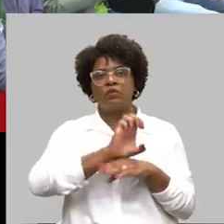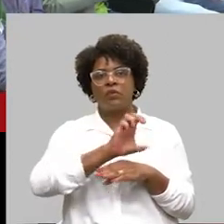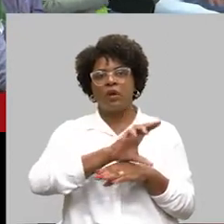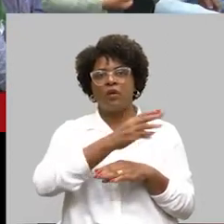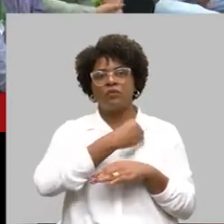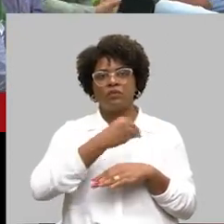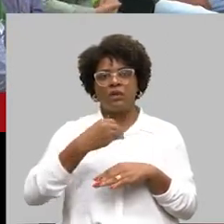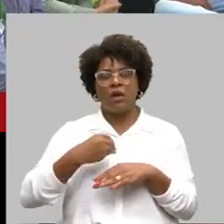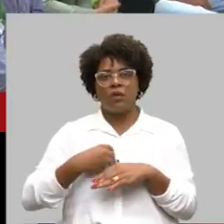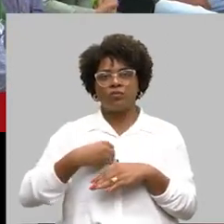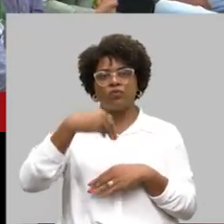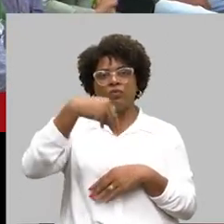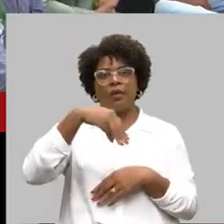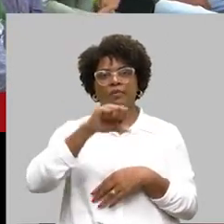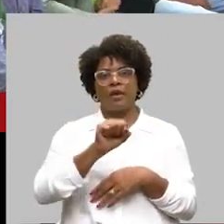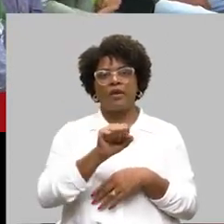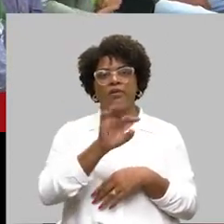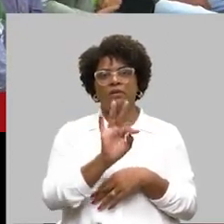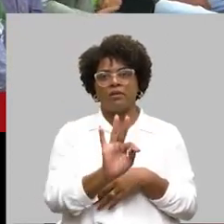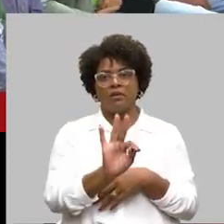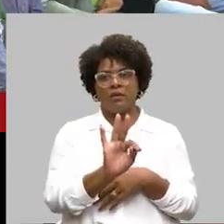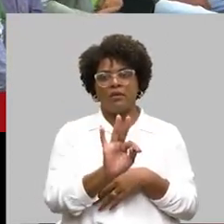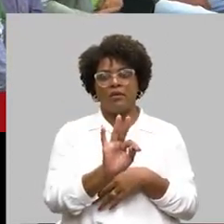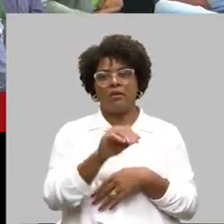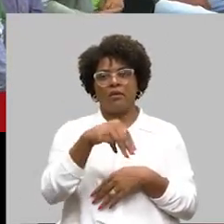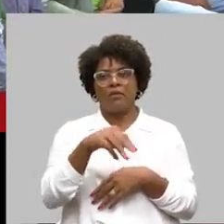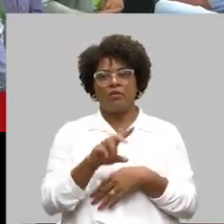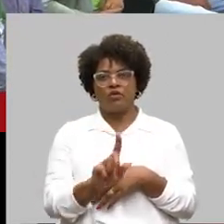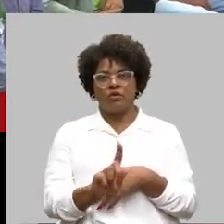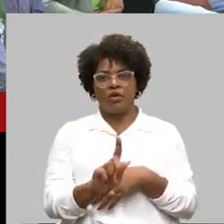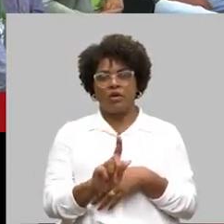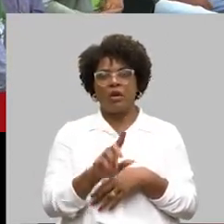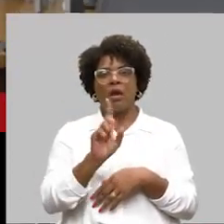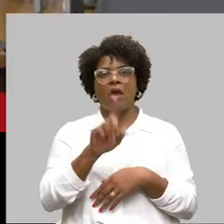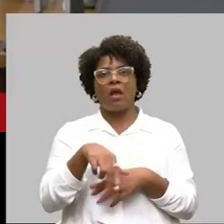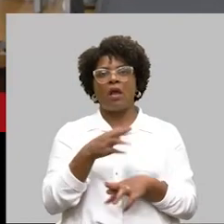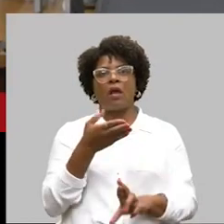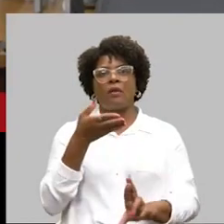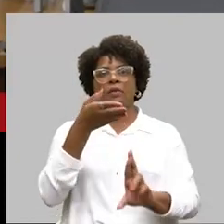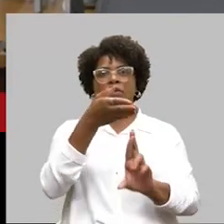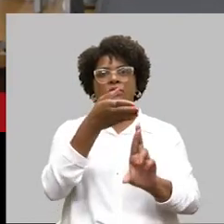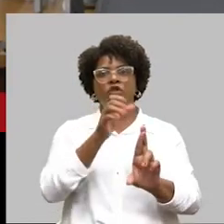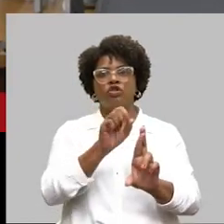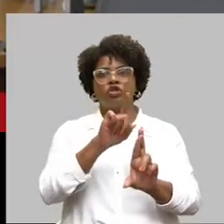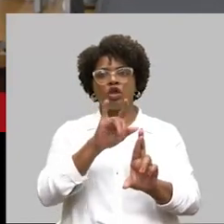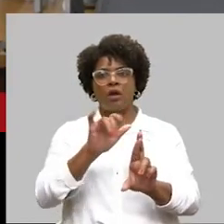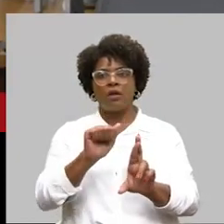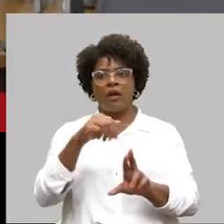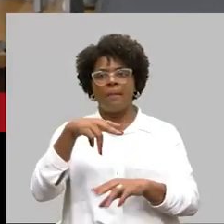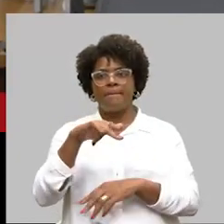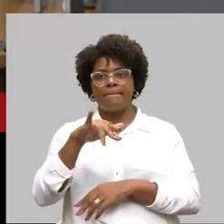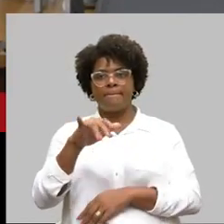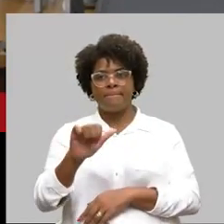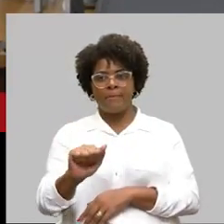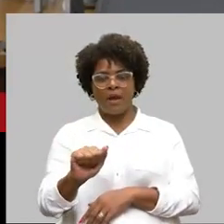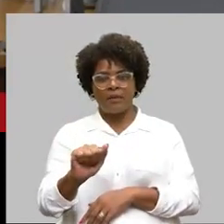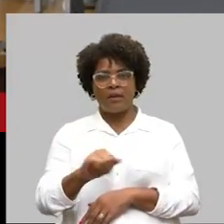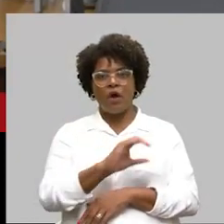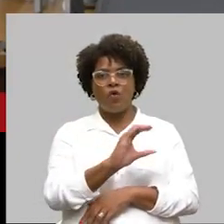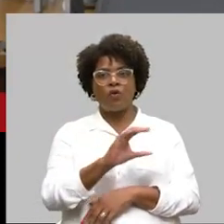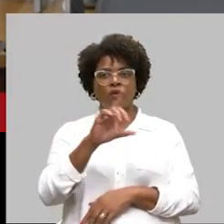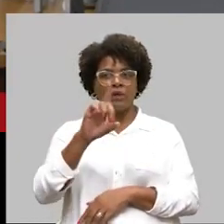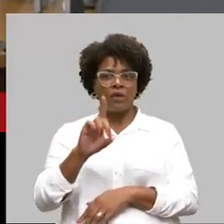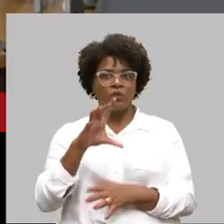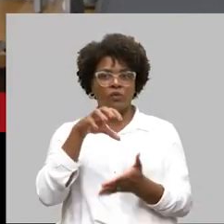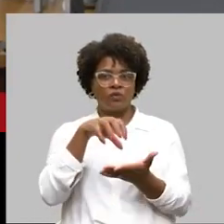Sem Terra de Minas Gerais MST MG representando Sônia Maria Roseno coordenadora do setor de Educação do